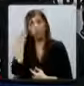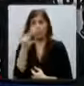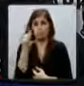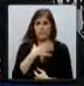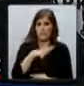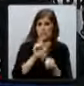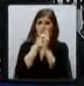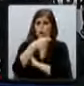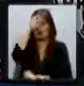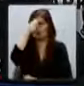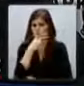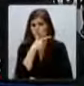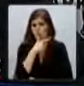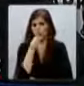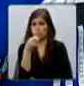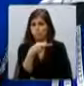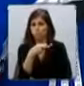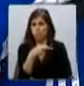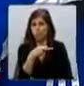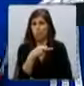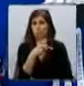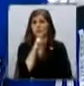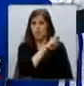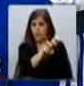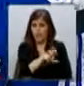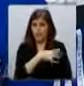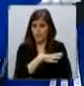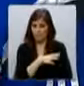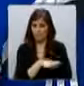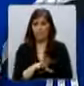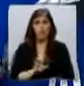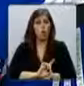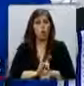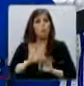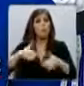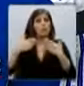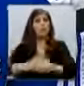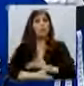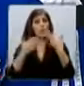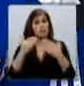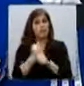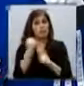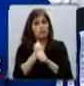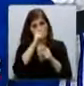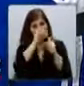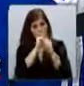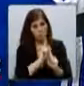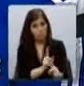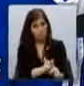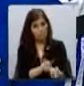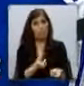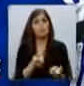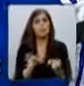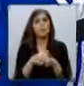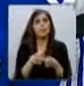mudar a história derrotando os dragões. Desde o primeiro dia temos vindo a trabalhar nessa direção, numa